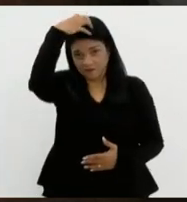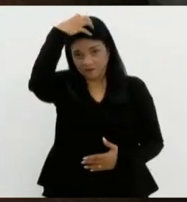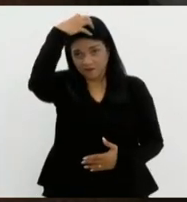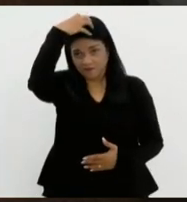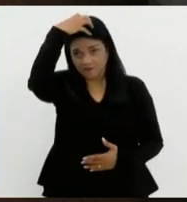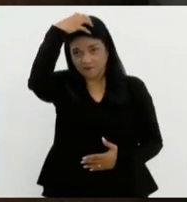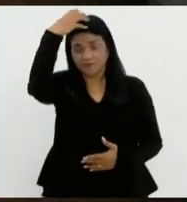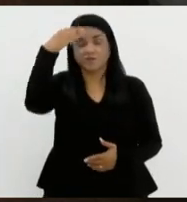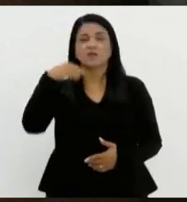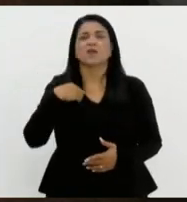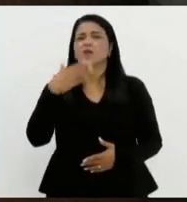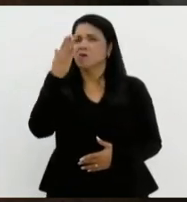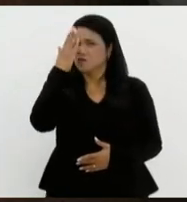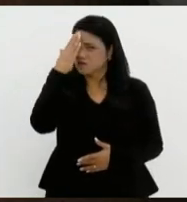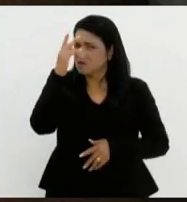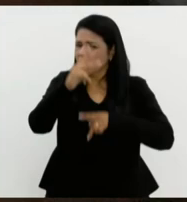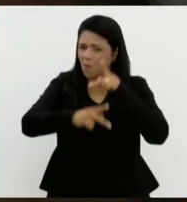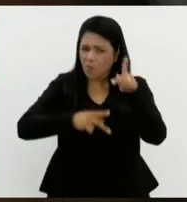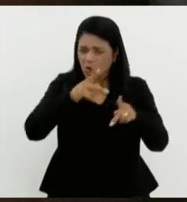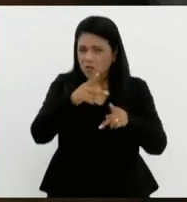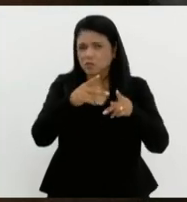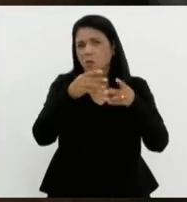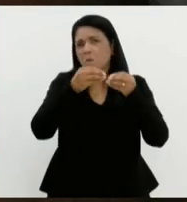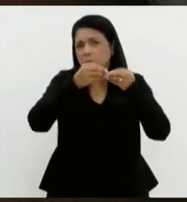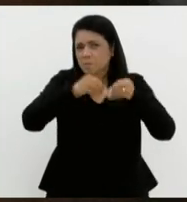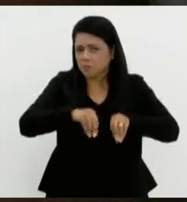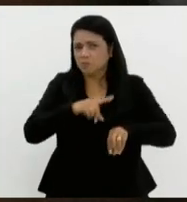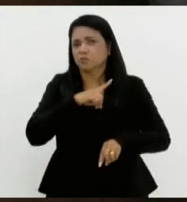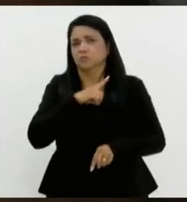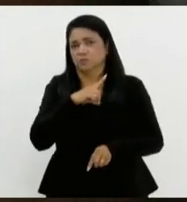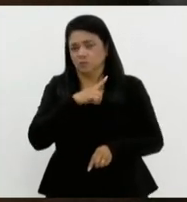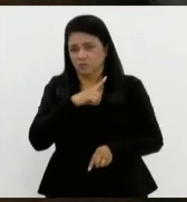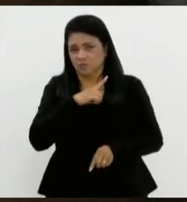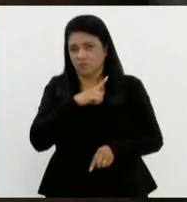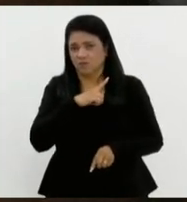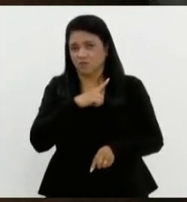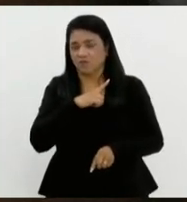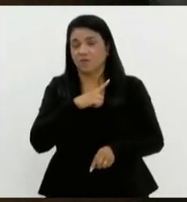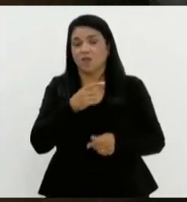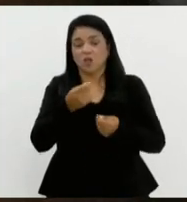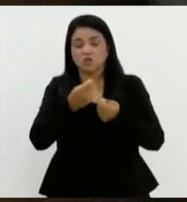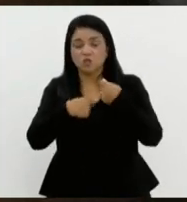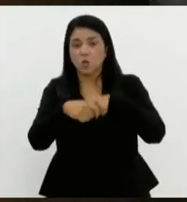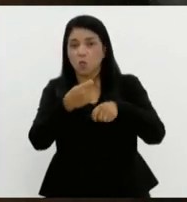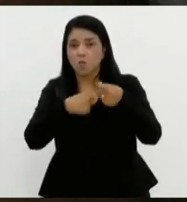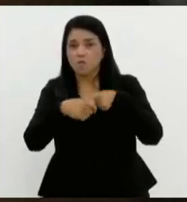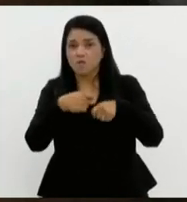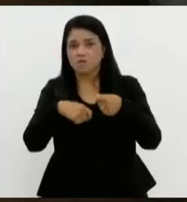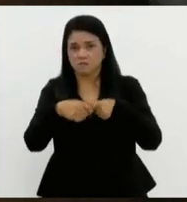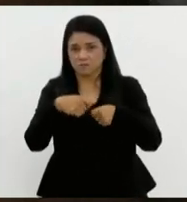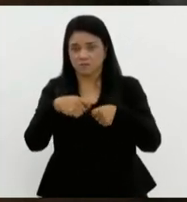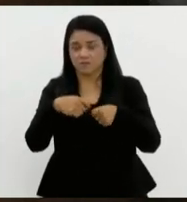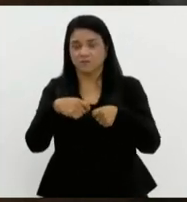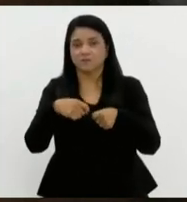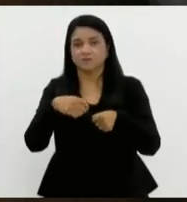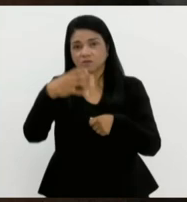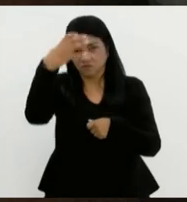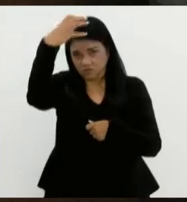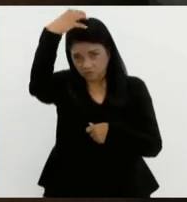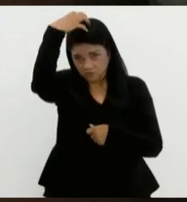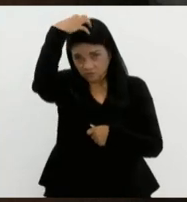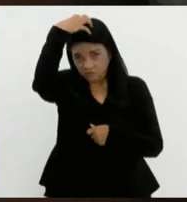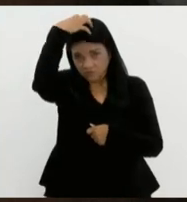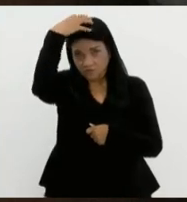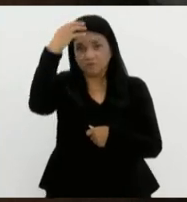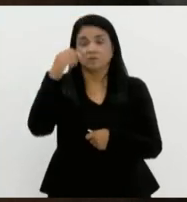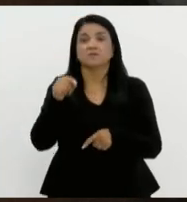pessoas passaram, o prejuízo que causou aos comerciantes de Angra dos Reis. Então, quero dizer que estou pronto para lutar